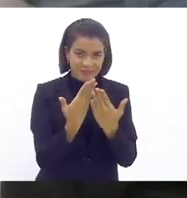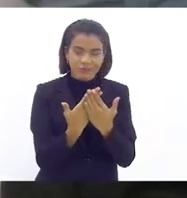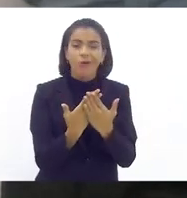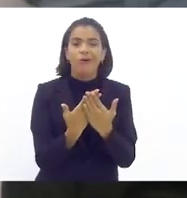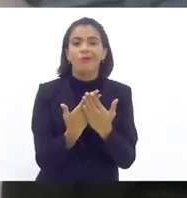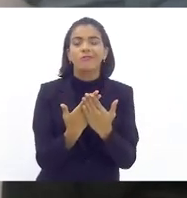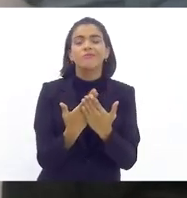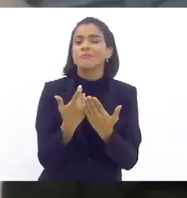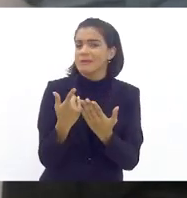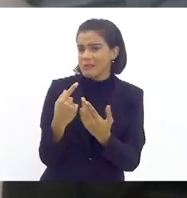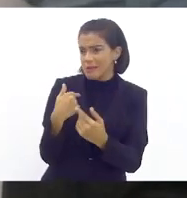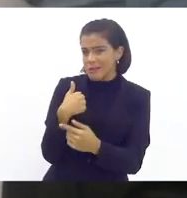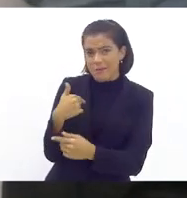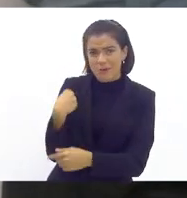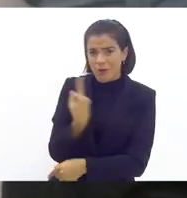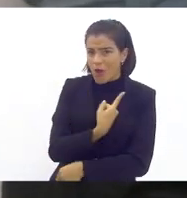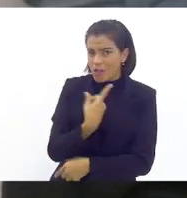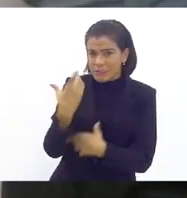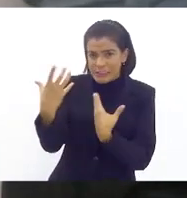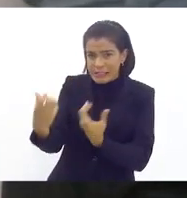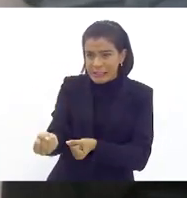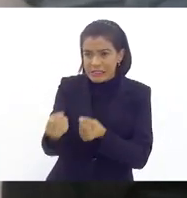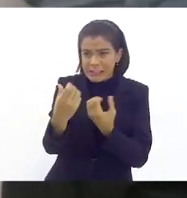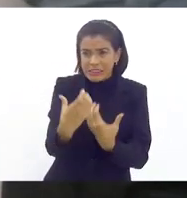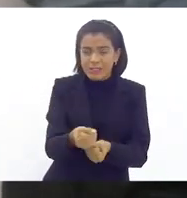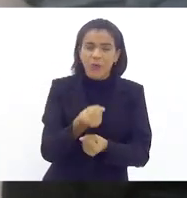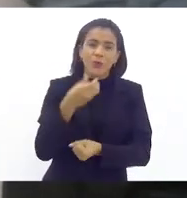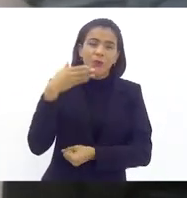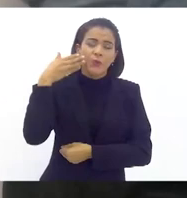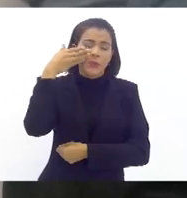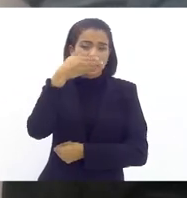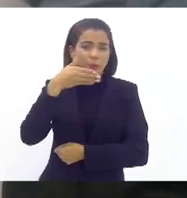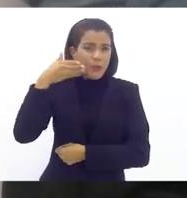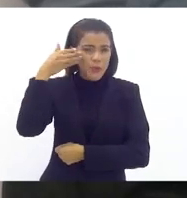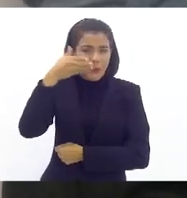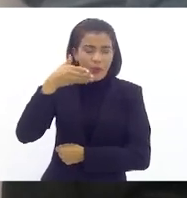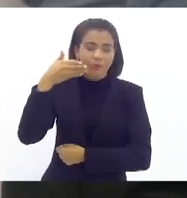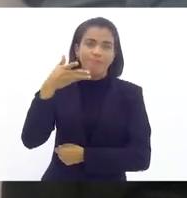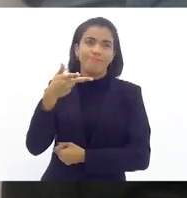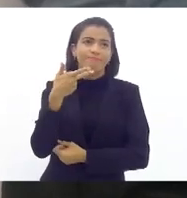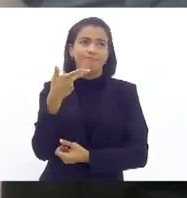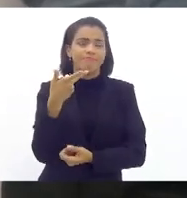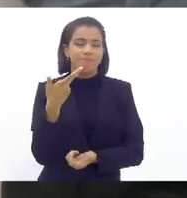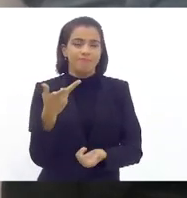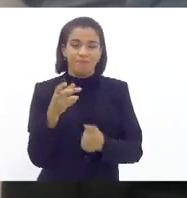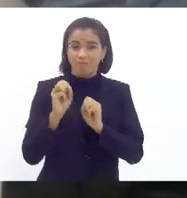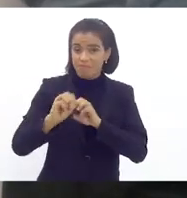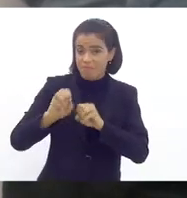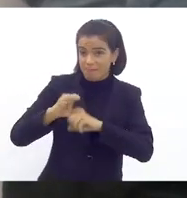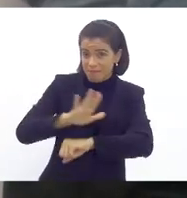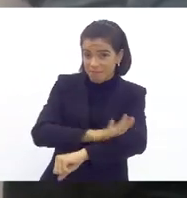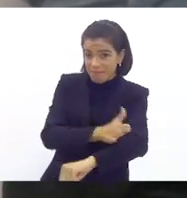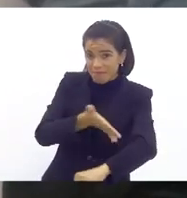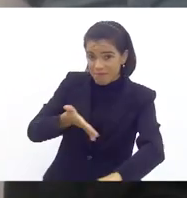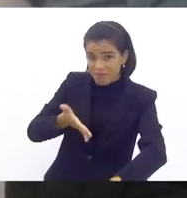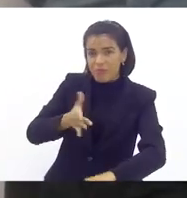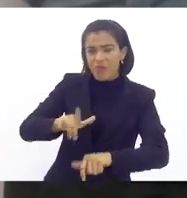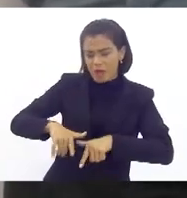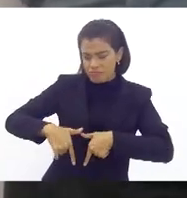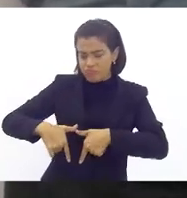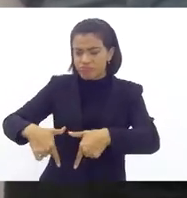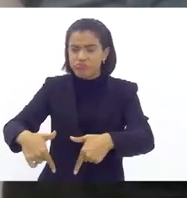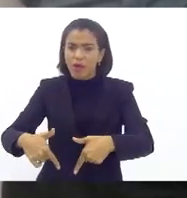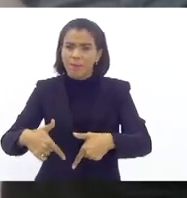aceitar um discurso onde diz que a educação antirracista está sendo feita